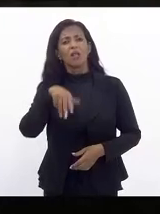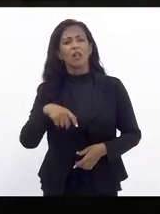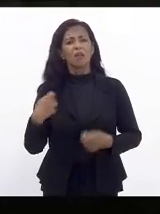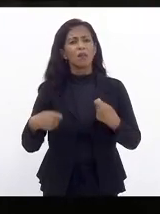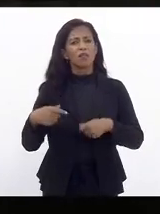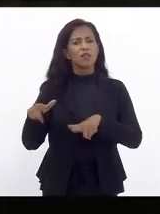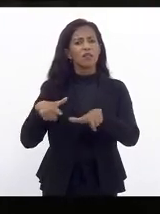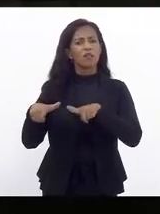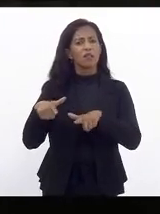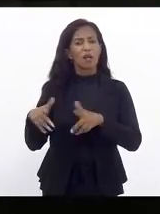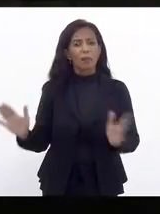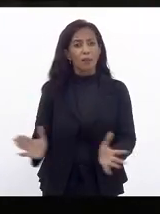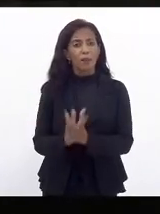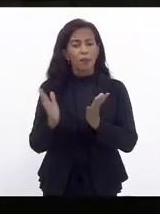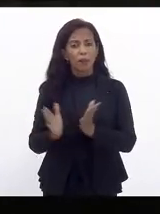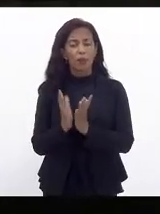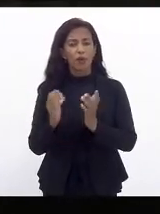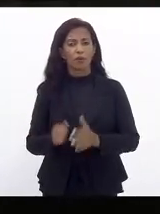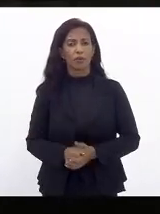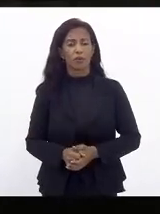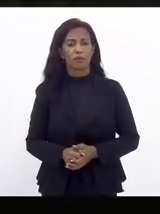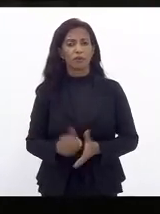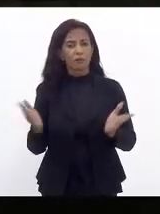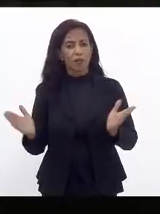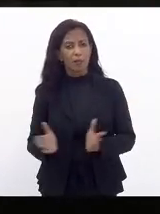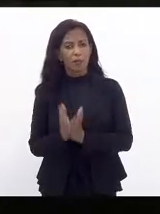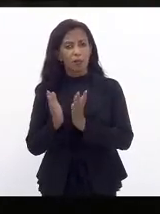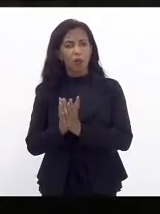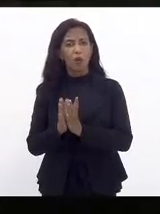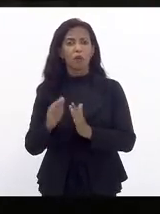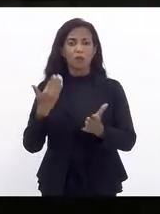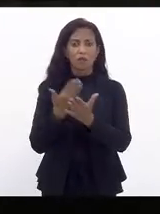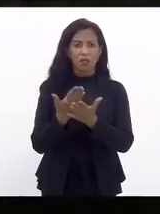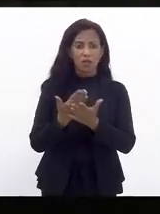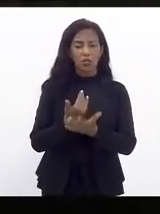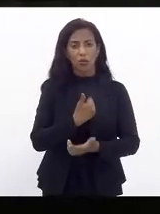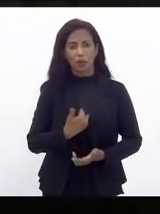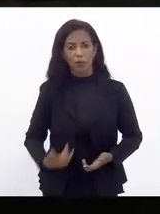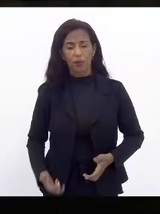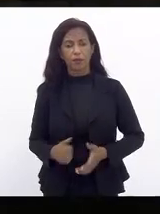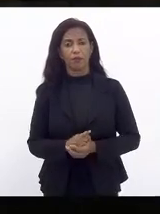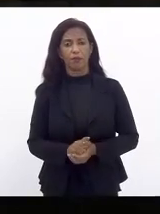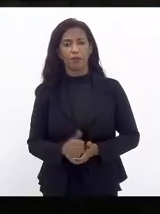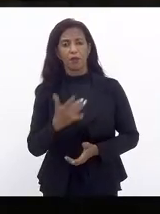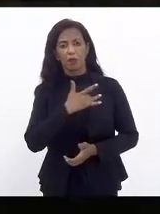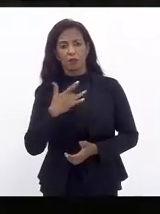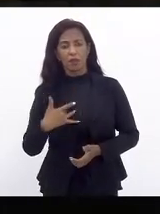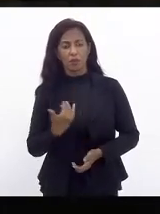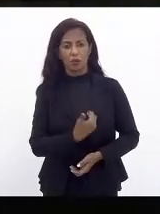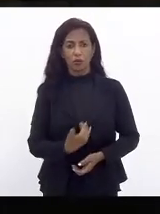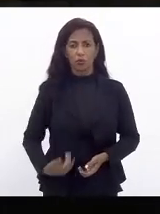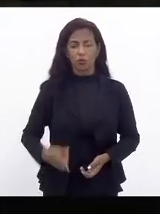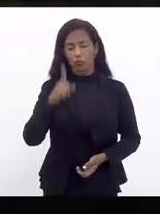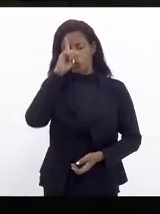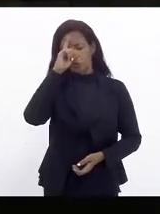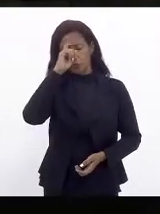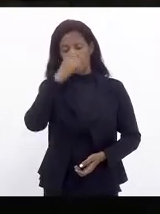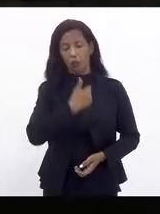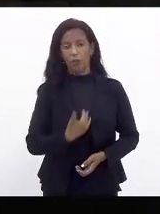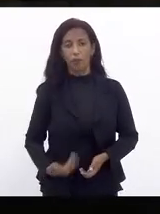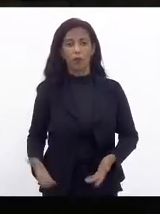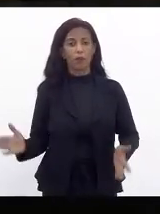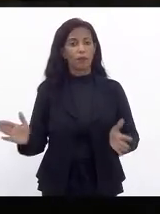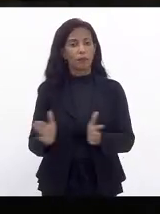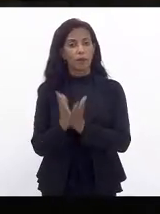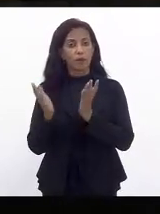serviço público? É pobre. É pobre que precisa da escola pública, da saúde pública, do hospital público. É